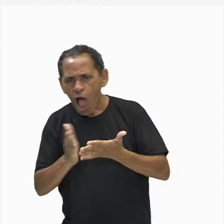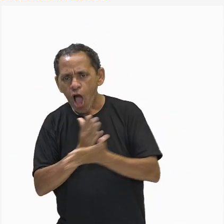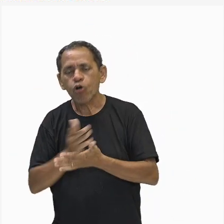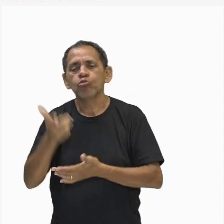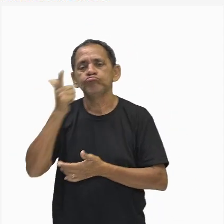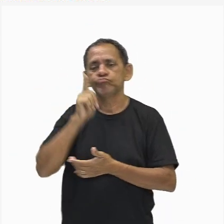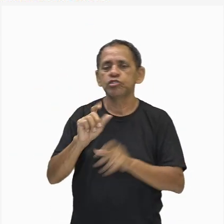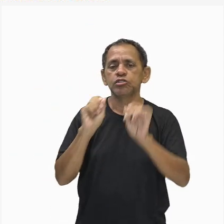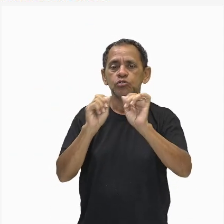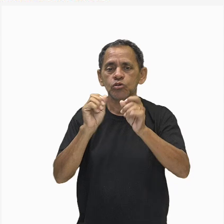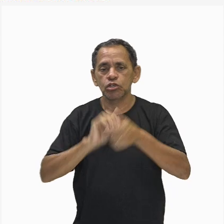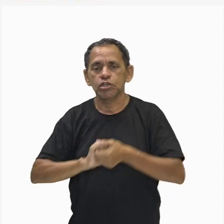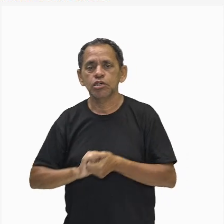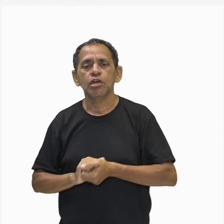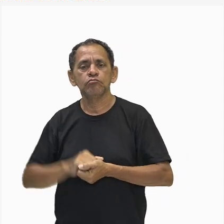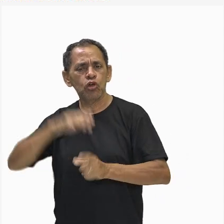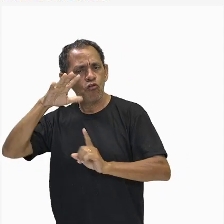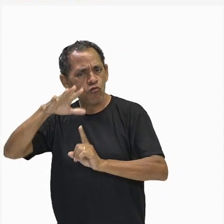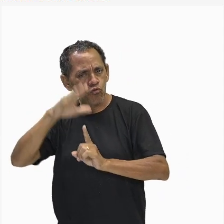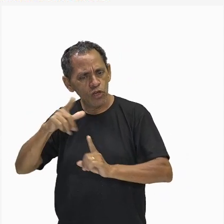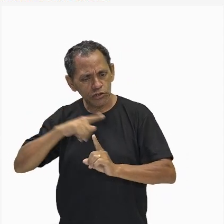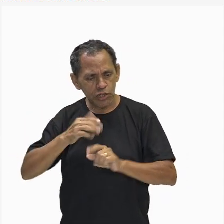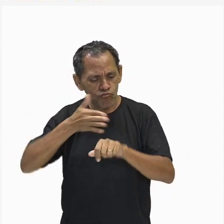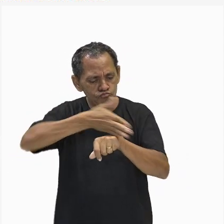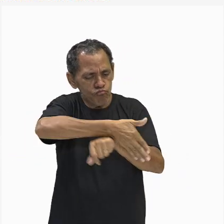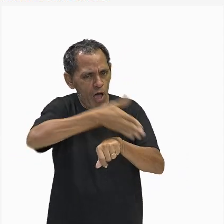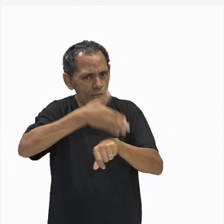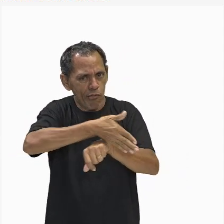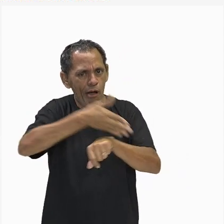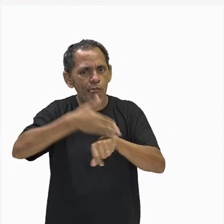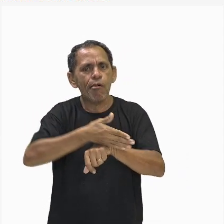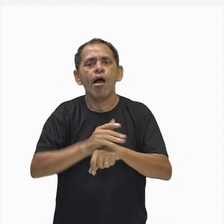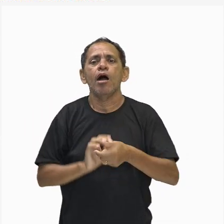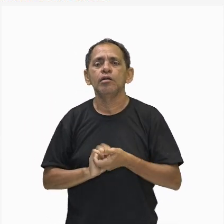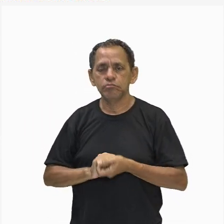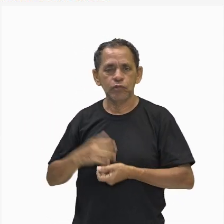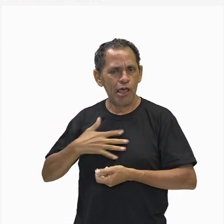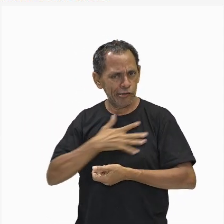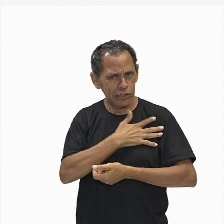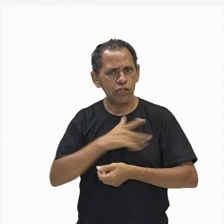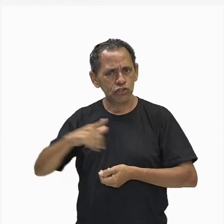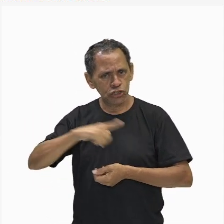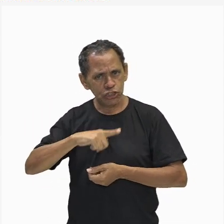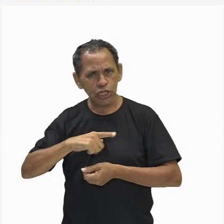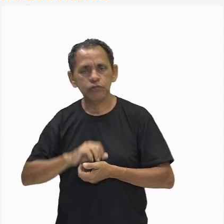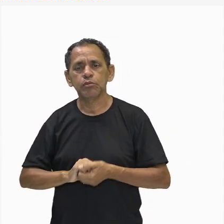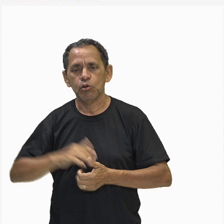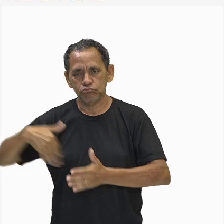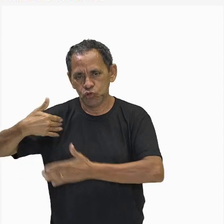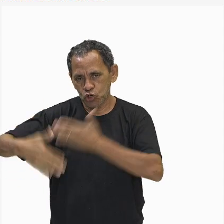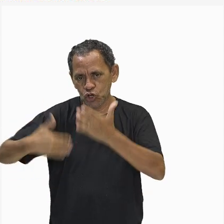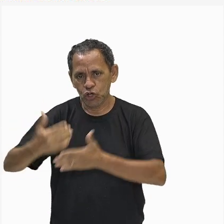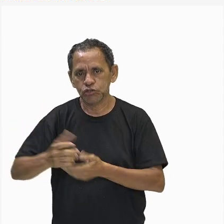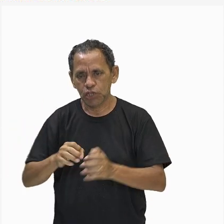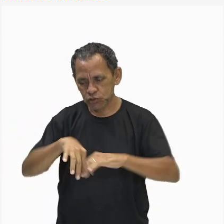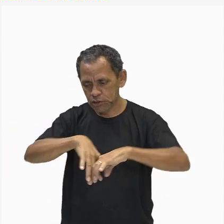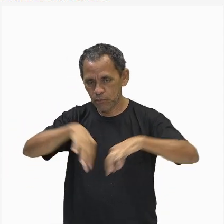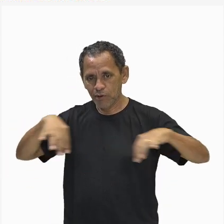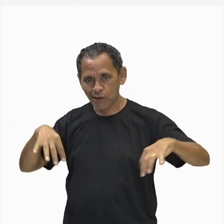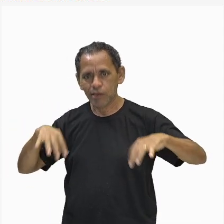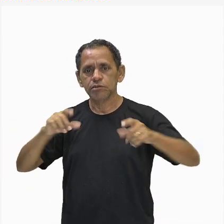e outros forçaram sua entrada a partir então de exércitos. O processo de desagregação do Império